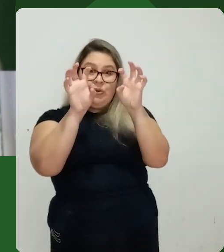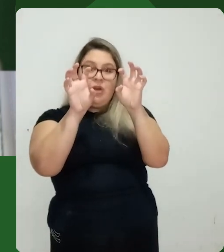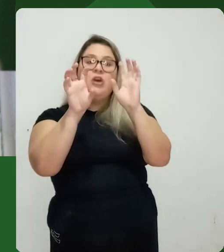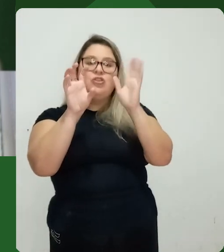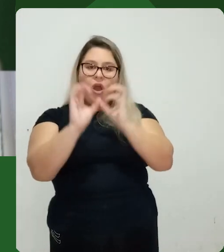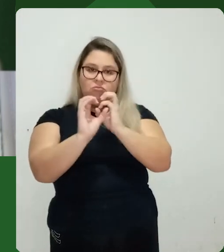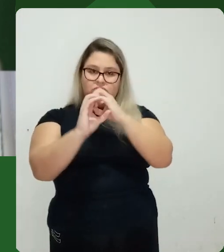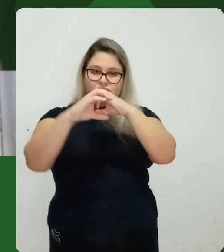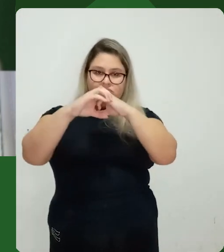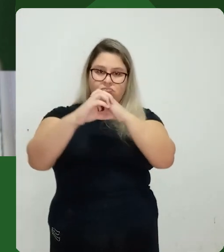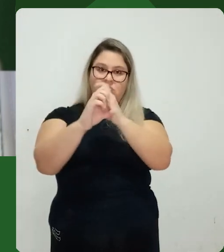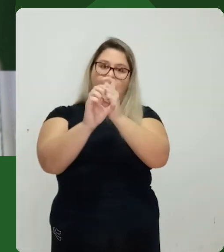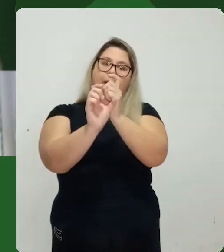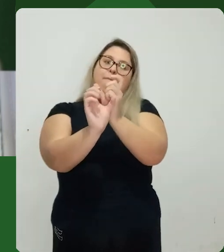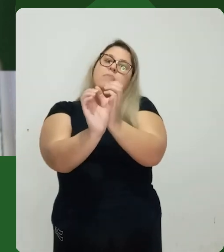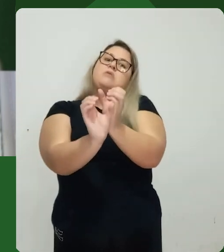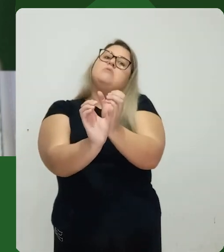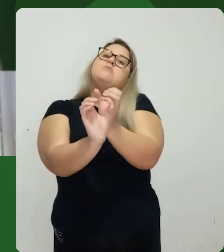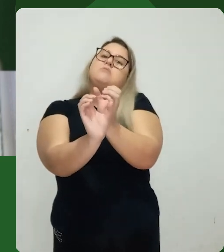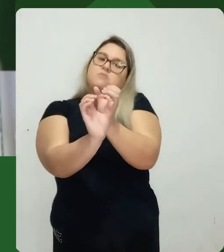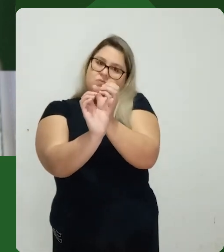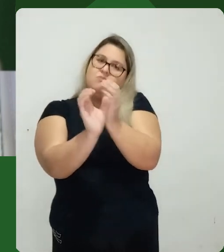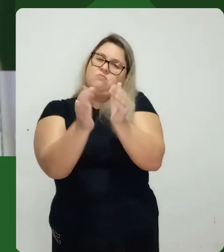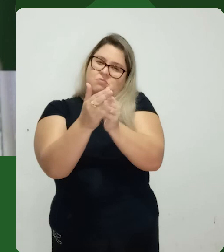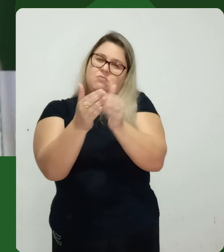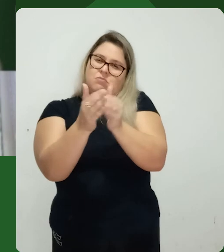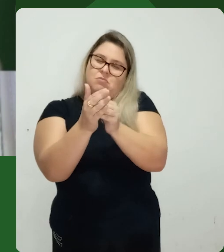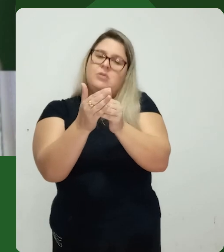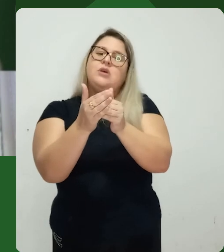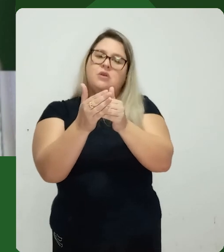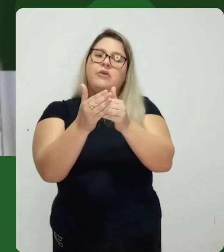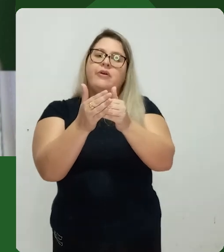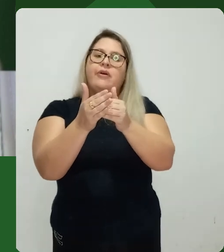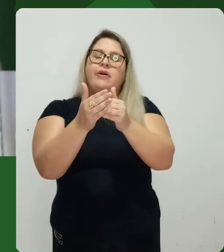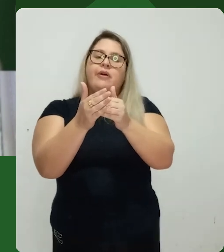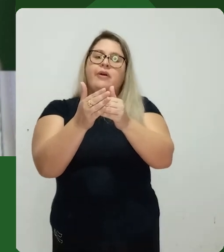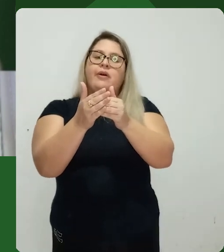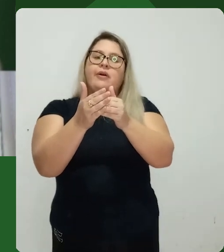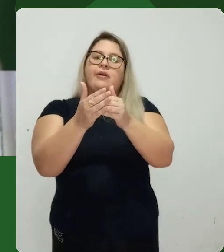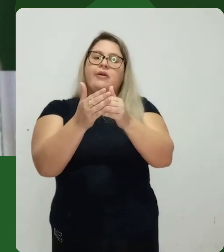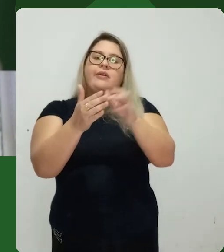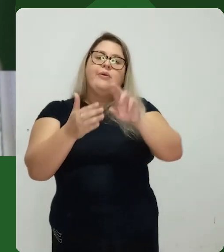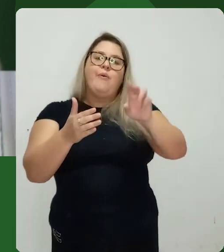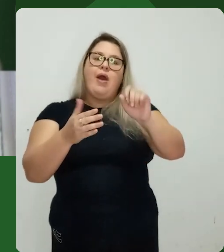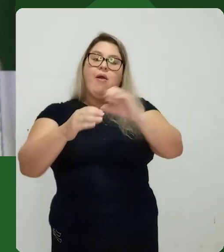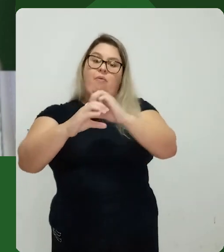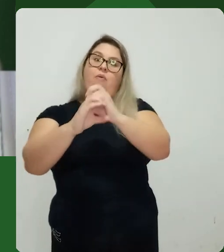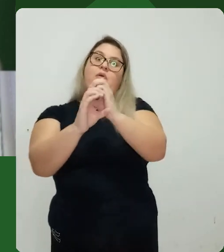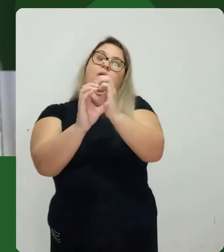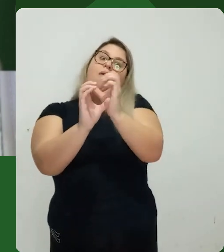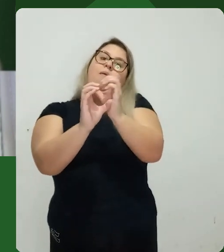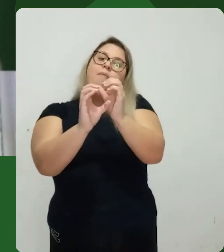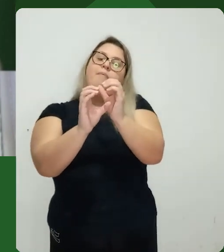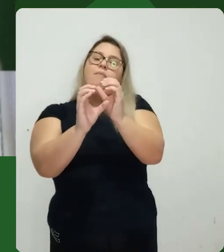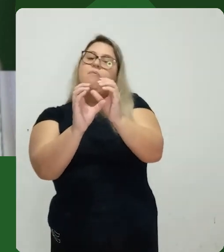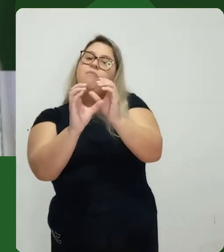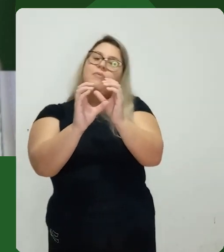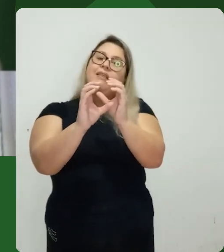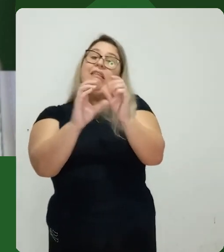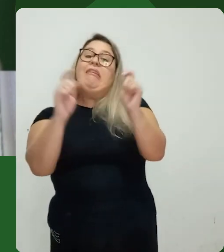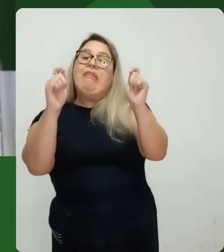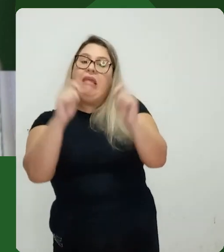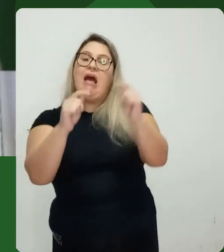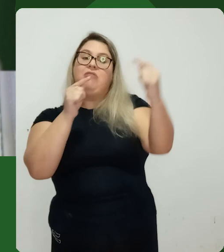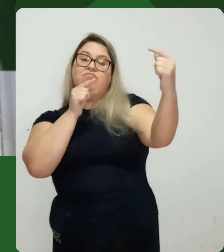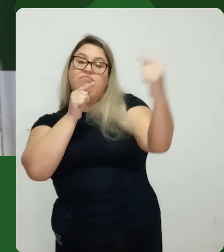fazer um paralelo, tá? O que acontece é que quando a gente está num ambiente escuro e a gente já botou o diafragma o mais aberto que